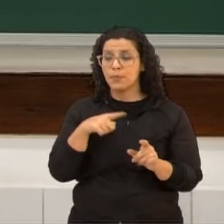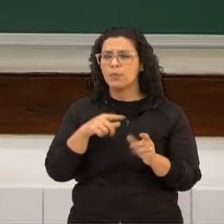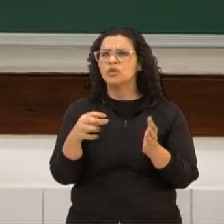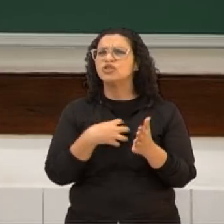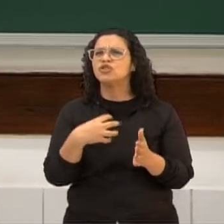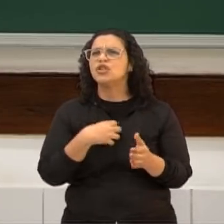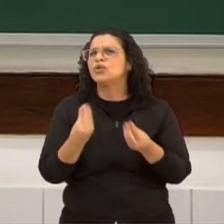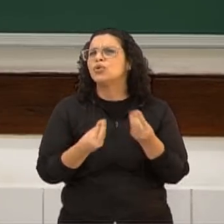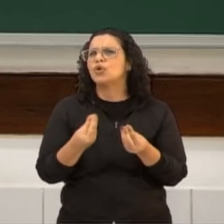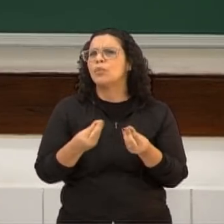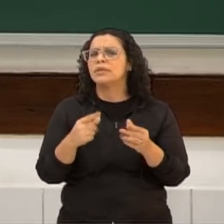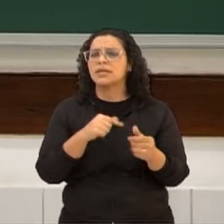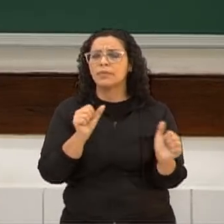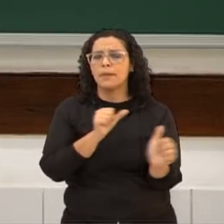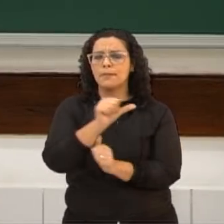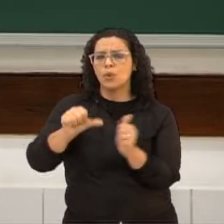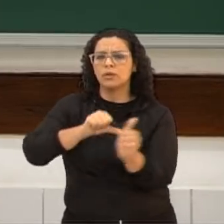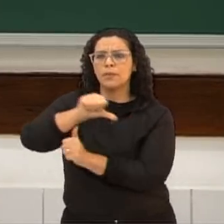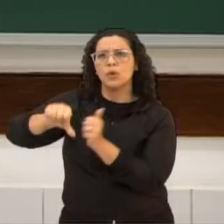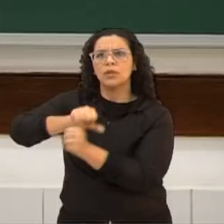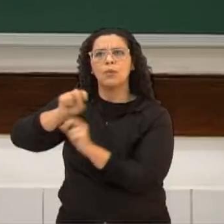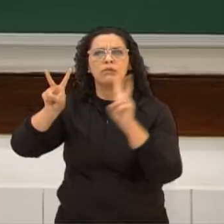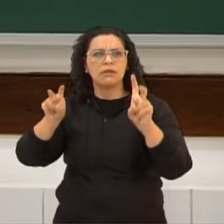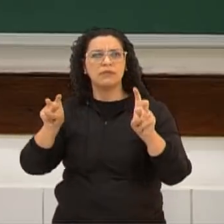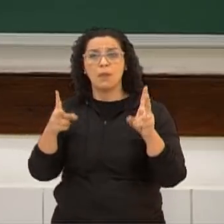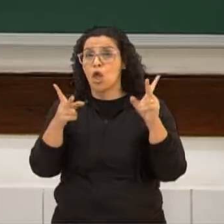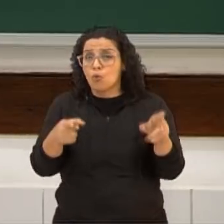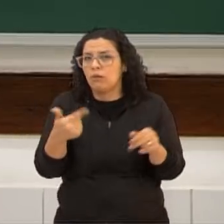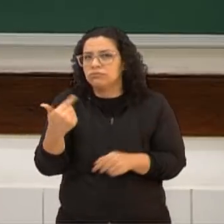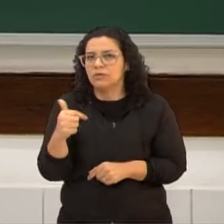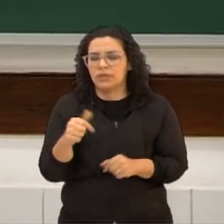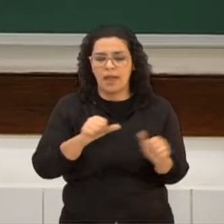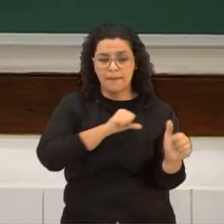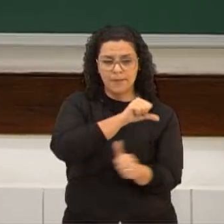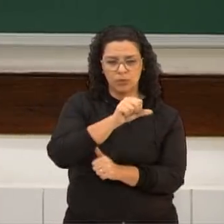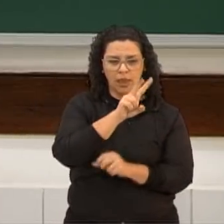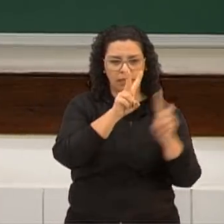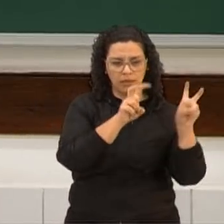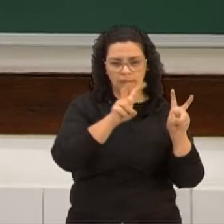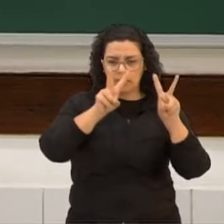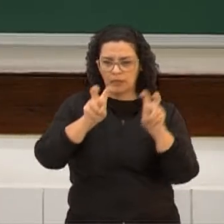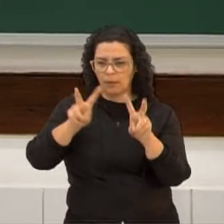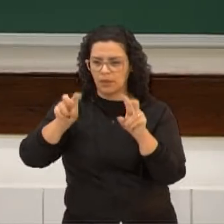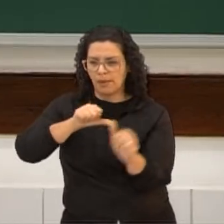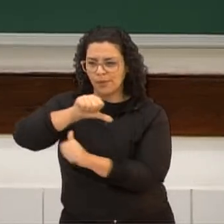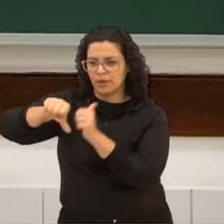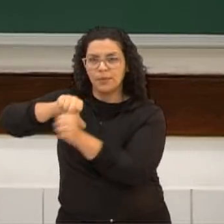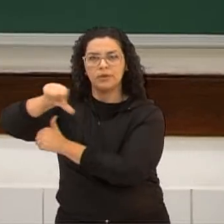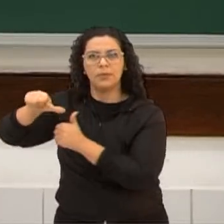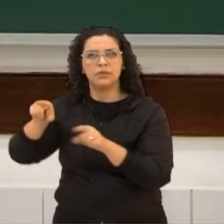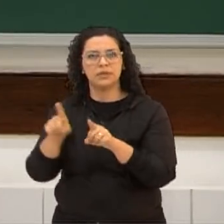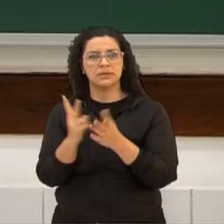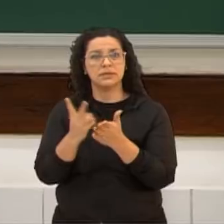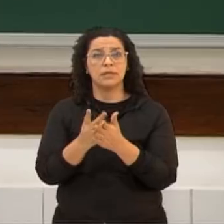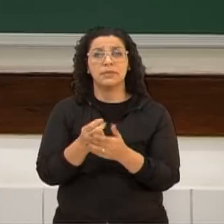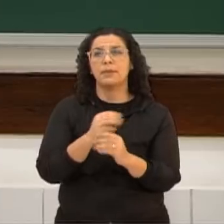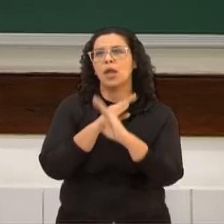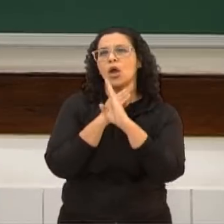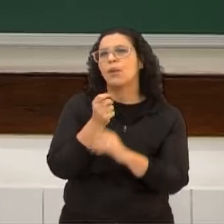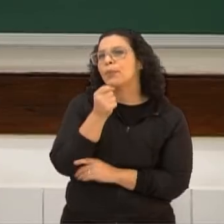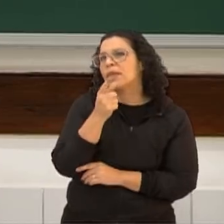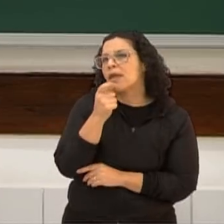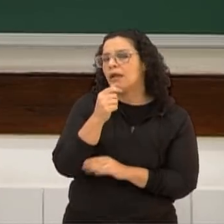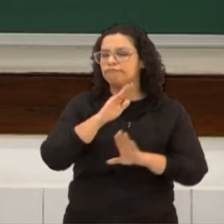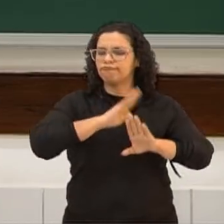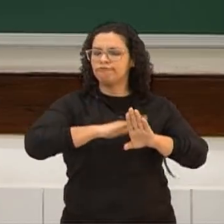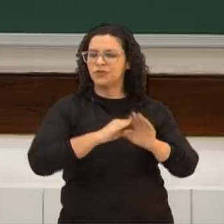narrativa efêmera, porque ela sempre está trocando de tema, tá? Então sempre está mudando de tema, depende do tema da atualidade que ela vai acontecer. E nós temos o humor por elemento, lógico que ela